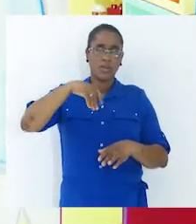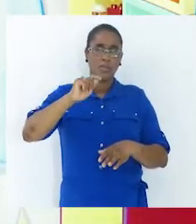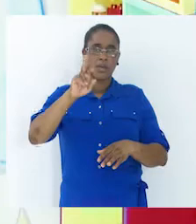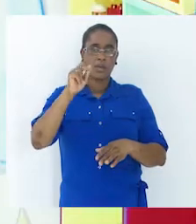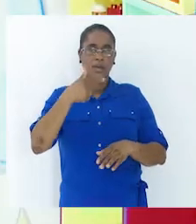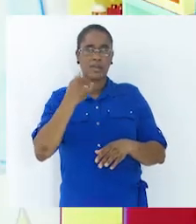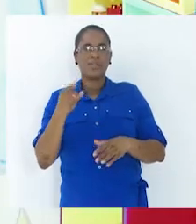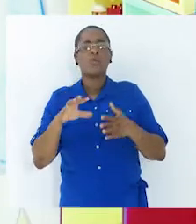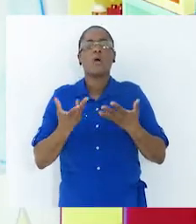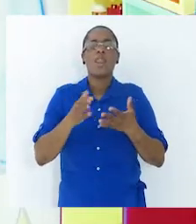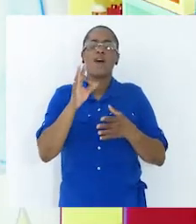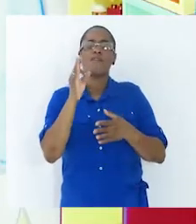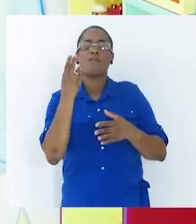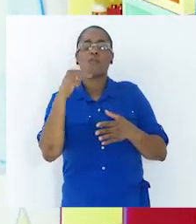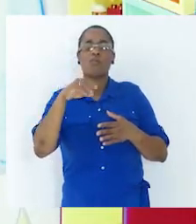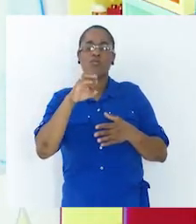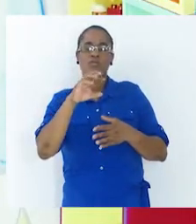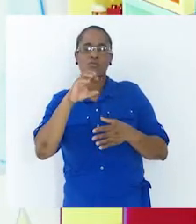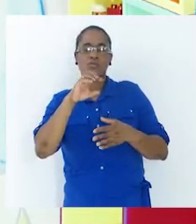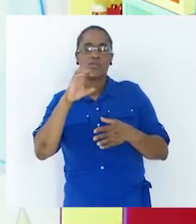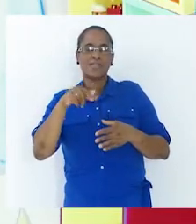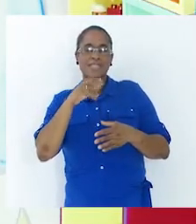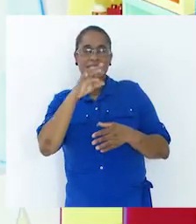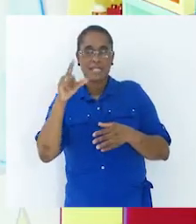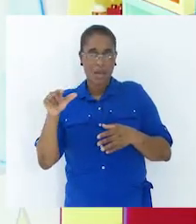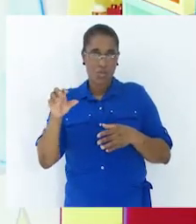qual é a função da linguagem que estrutura